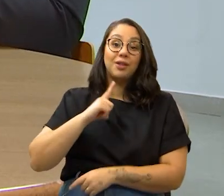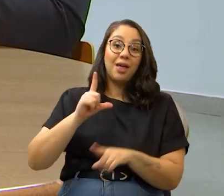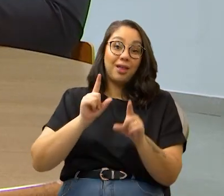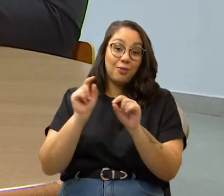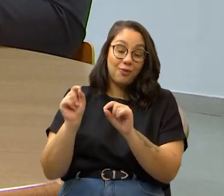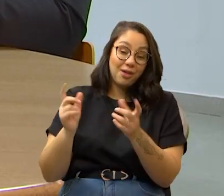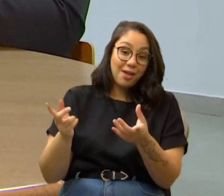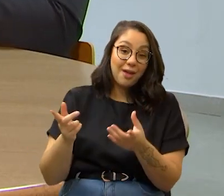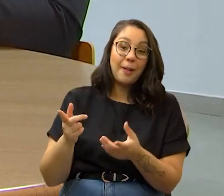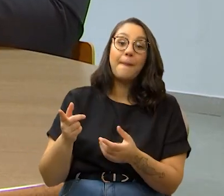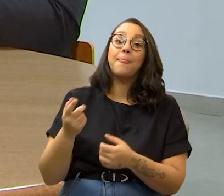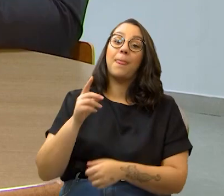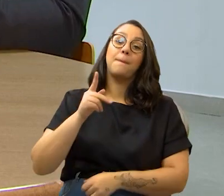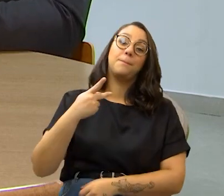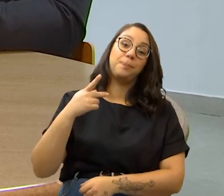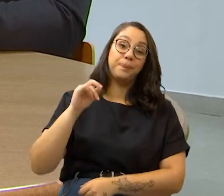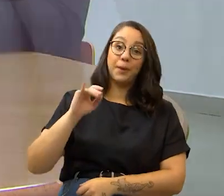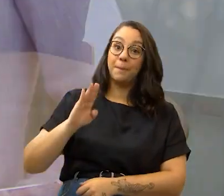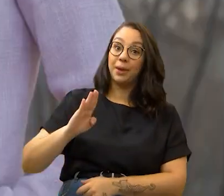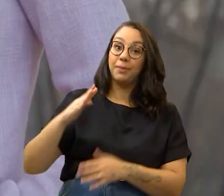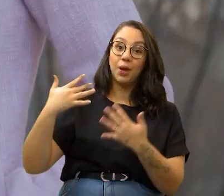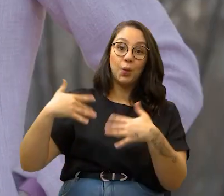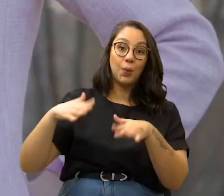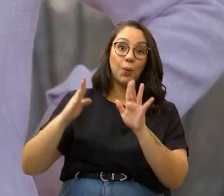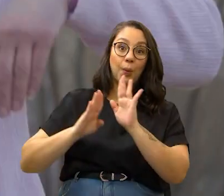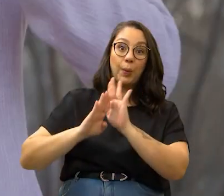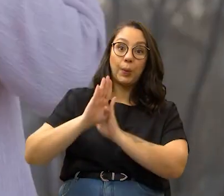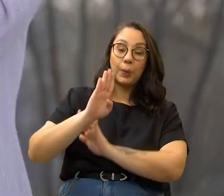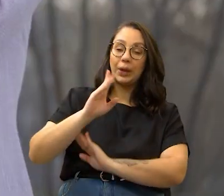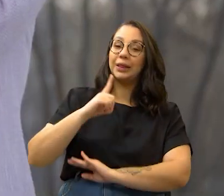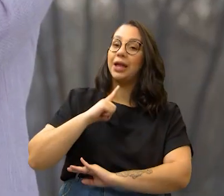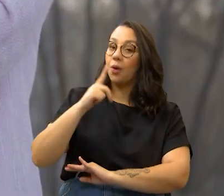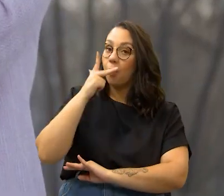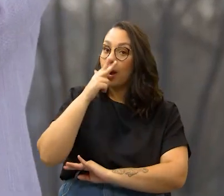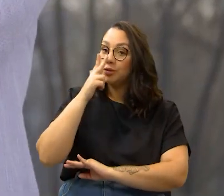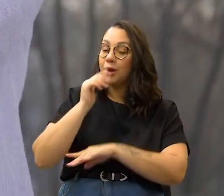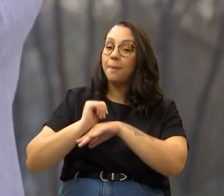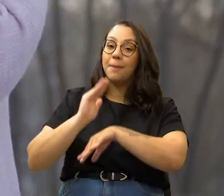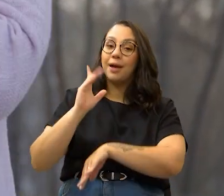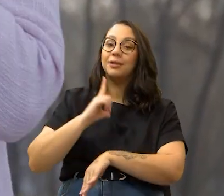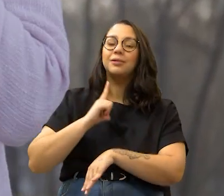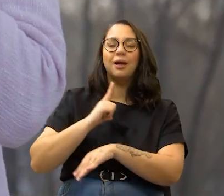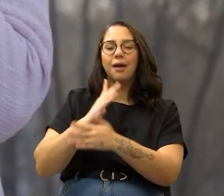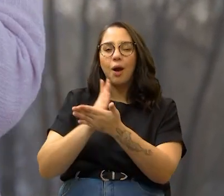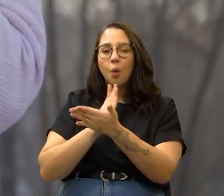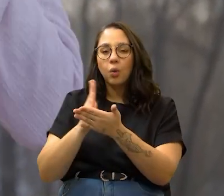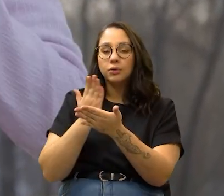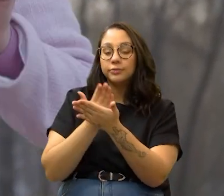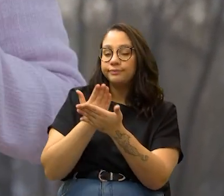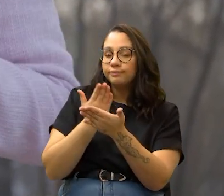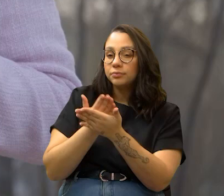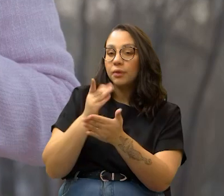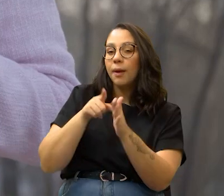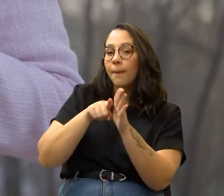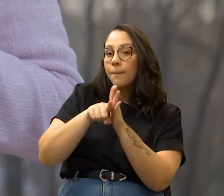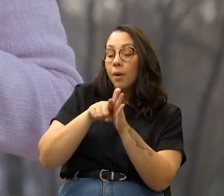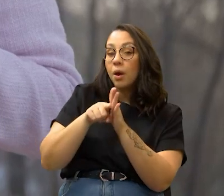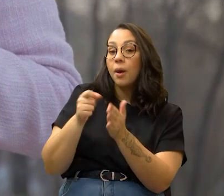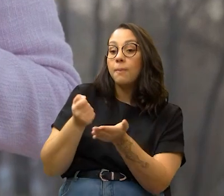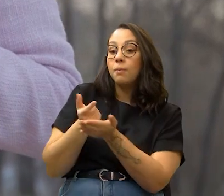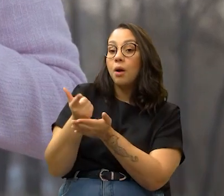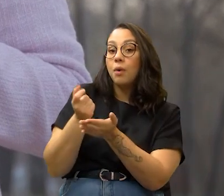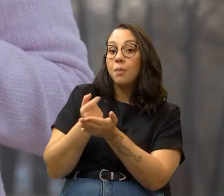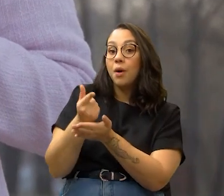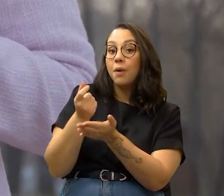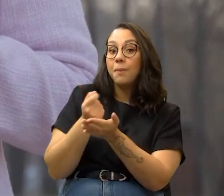gente tem aí um PIB muito grande, eu acredito que seja bem maior, né? Existem estudos, inclusive, que falam que as despesas